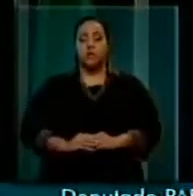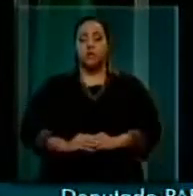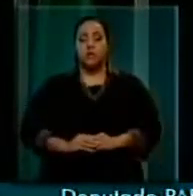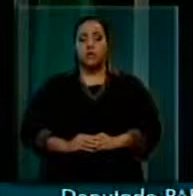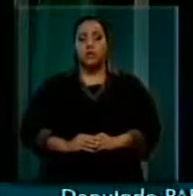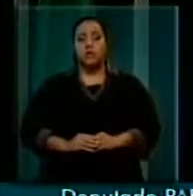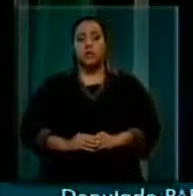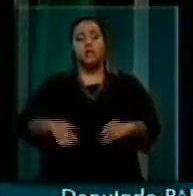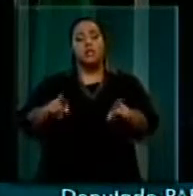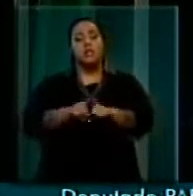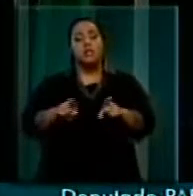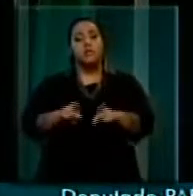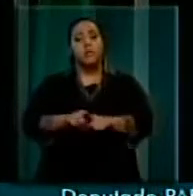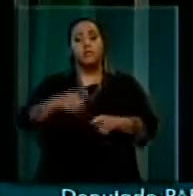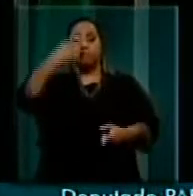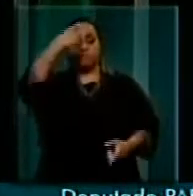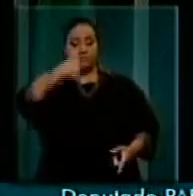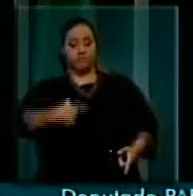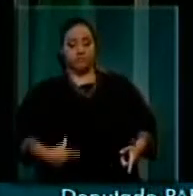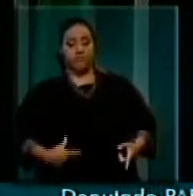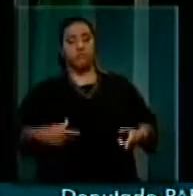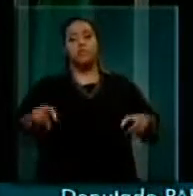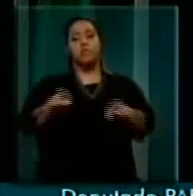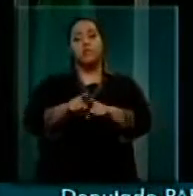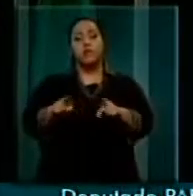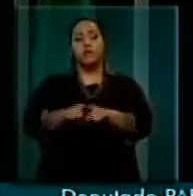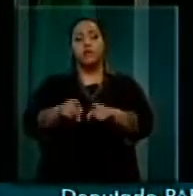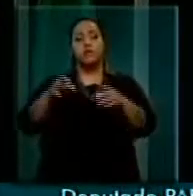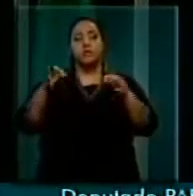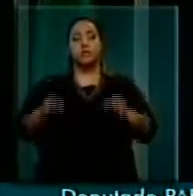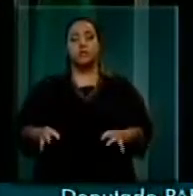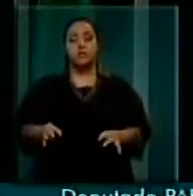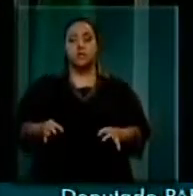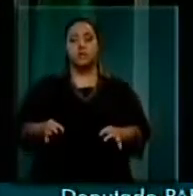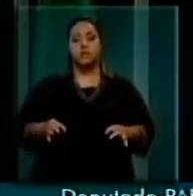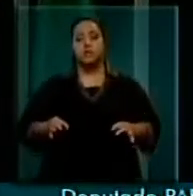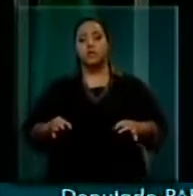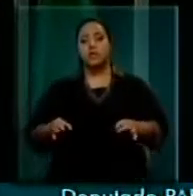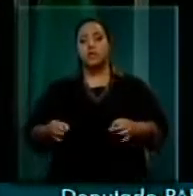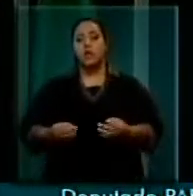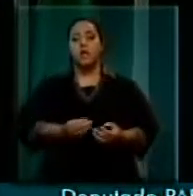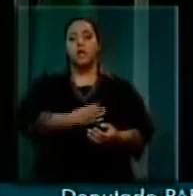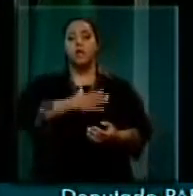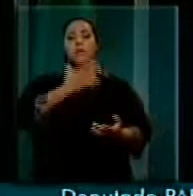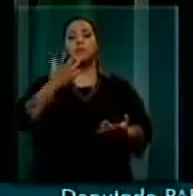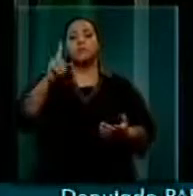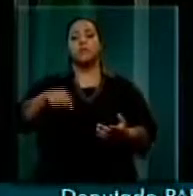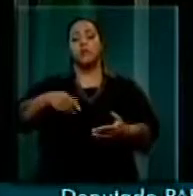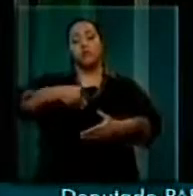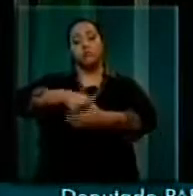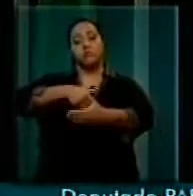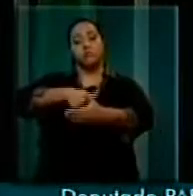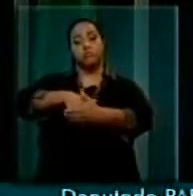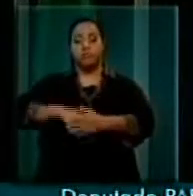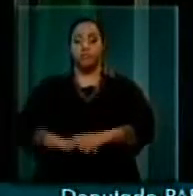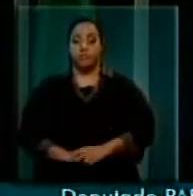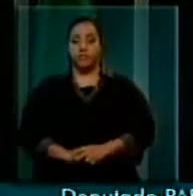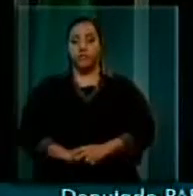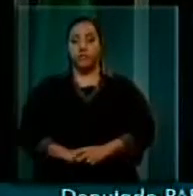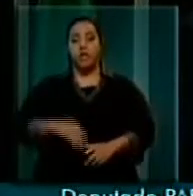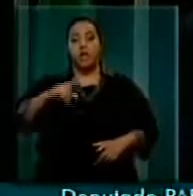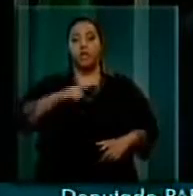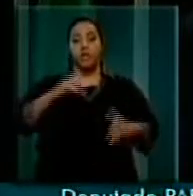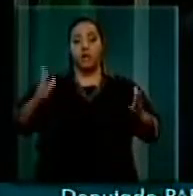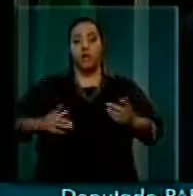da conduta, à questão da probidade nessa paixão nacional que é o futebol. Nós temos aí um